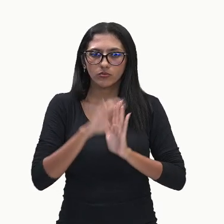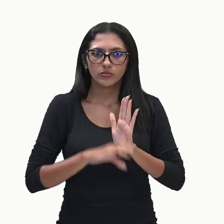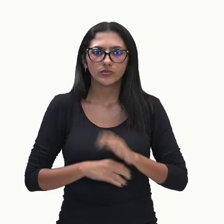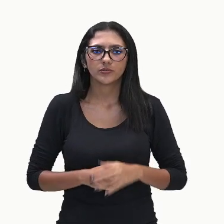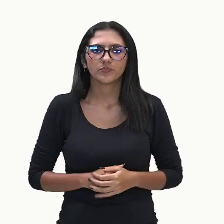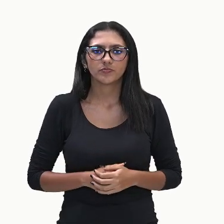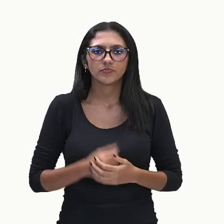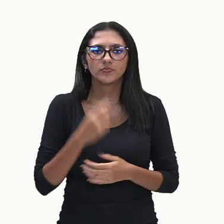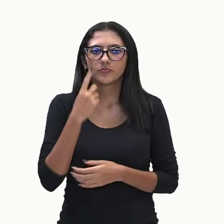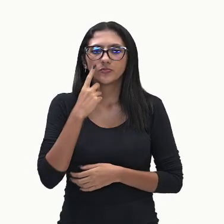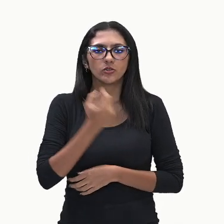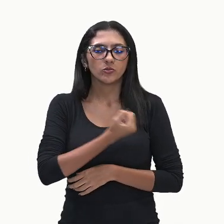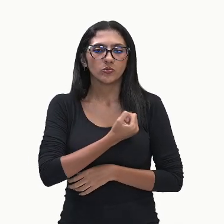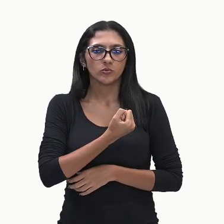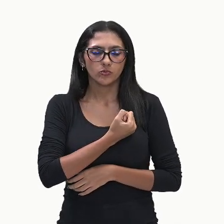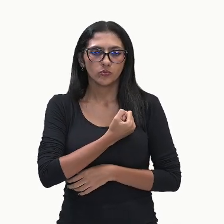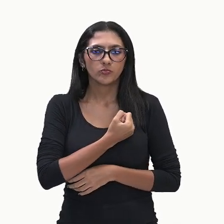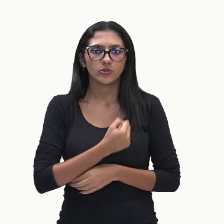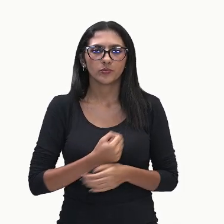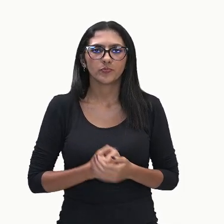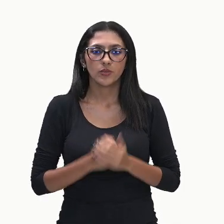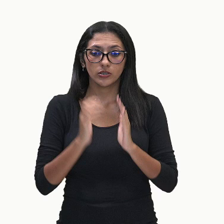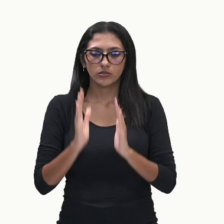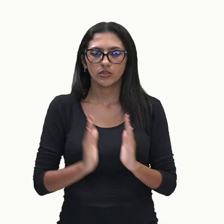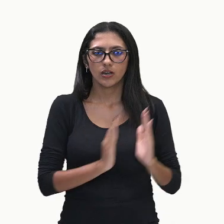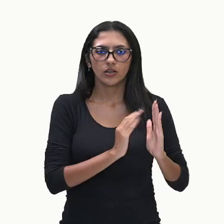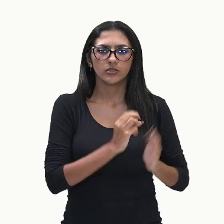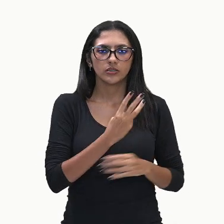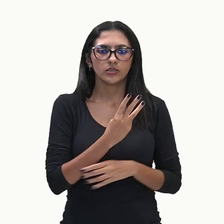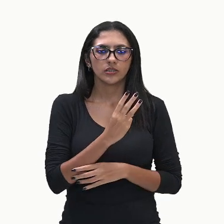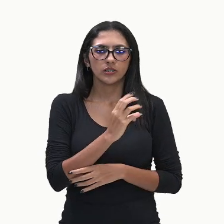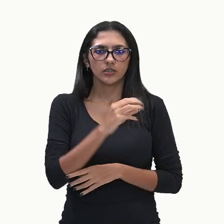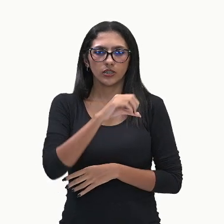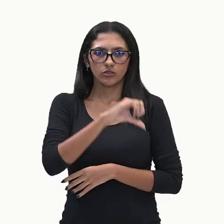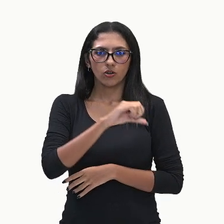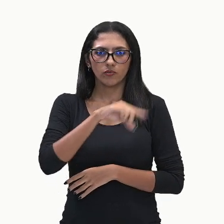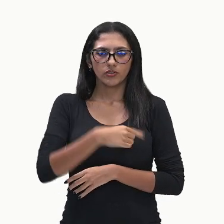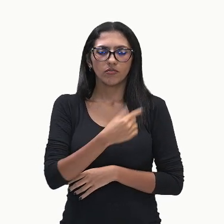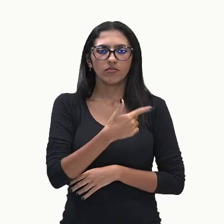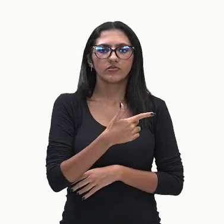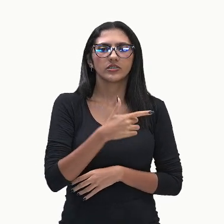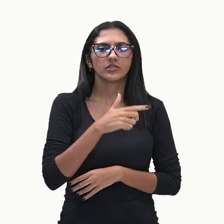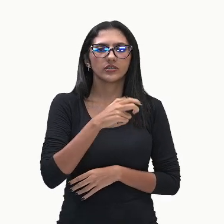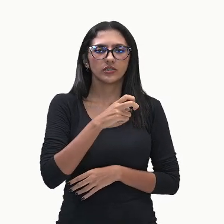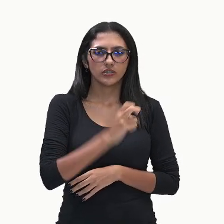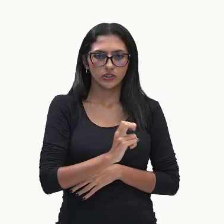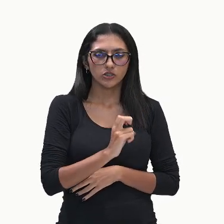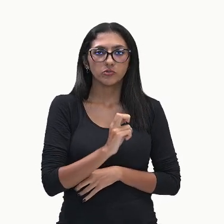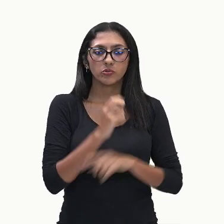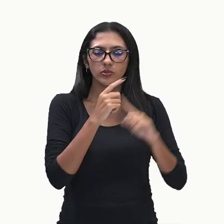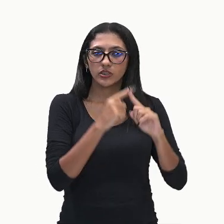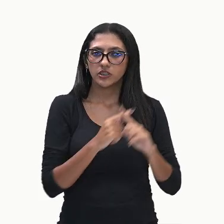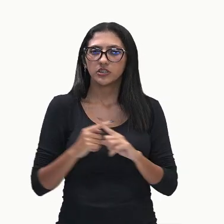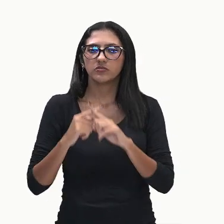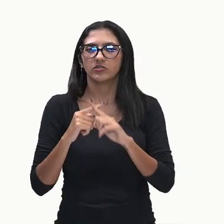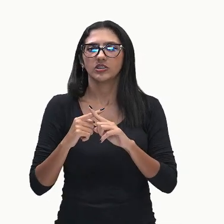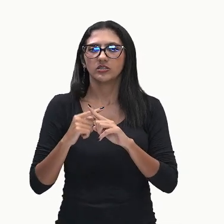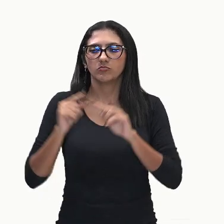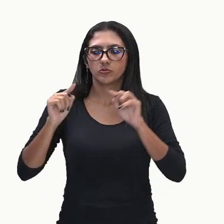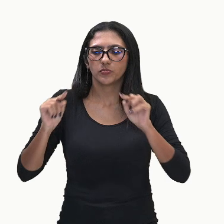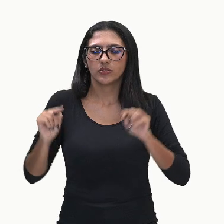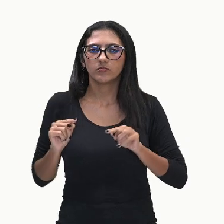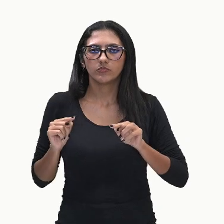esse valor que está fora do parênteses e multiplicar por cada elemento que está dentro